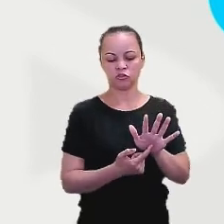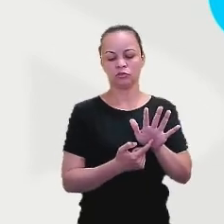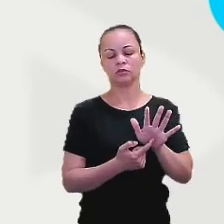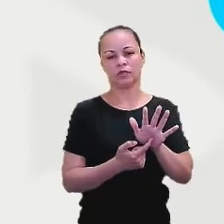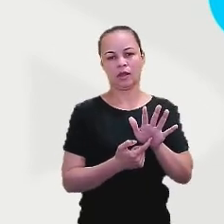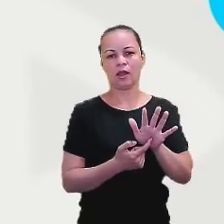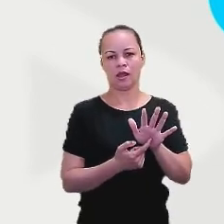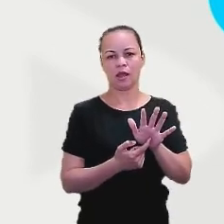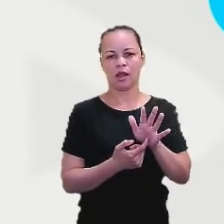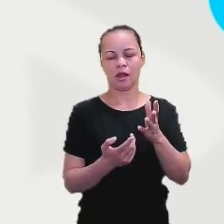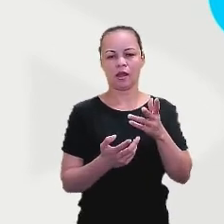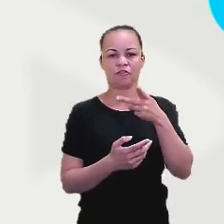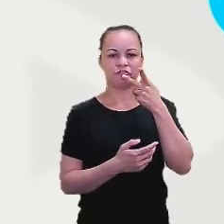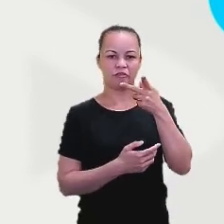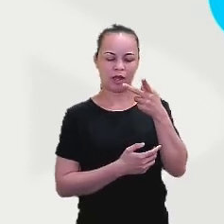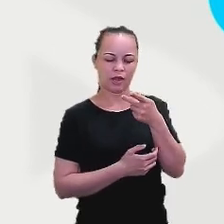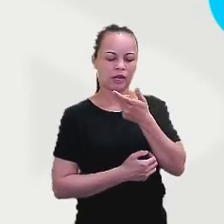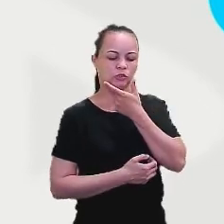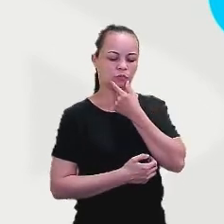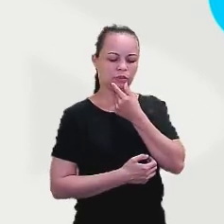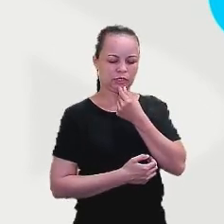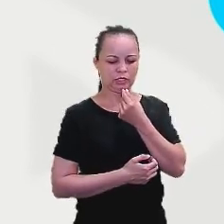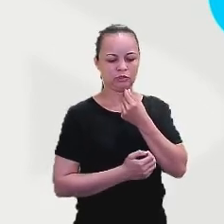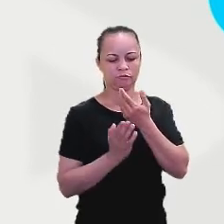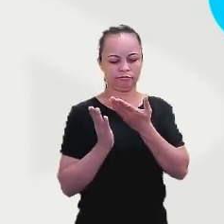personagem Vinícius, tá bom?